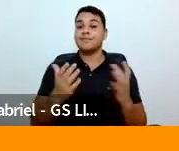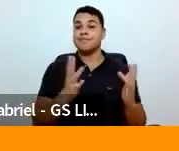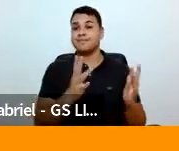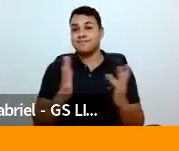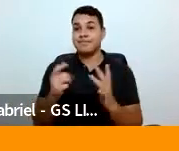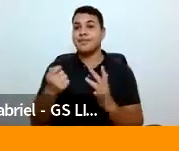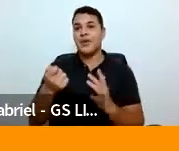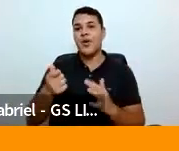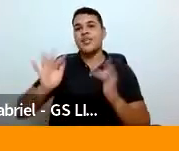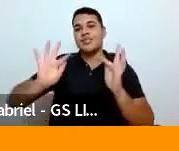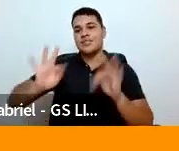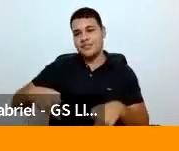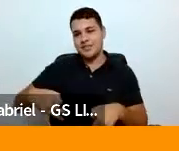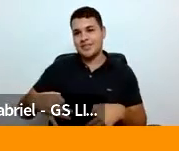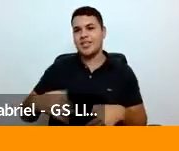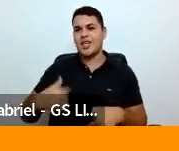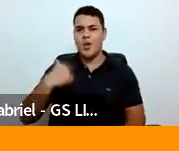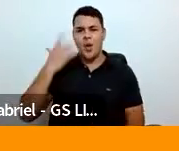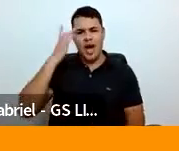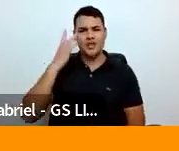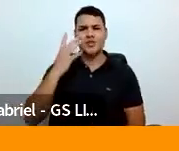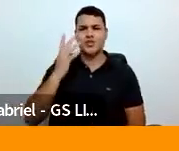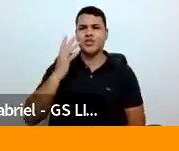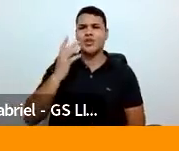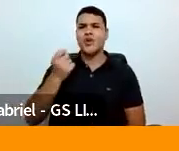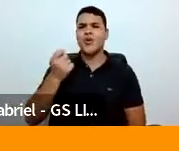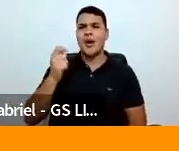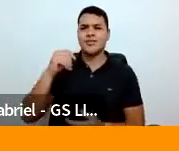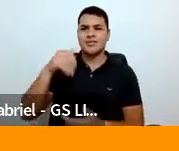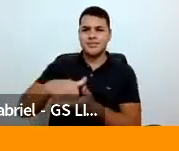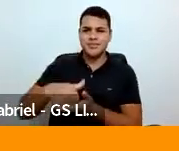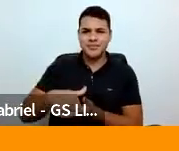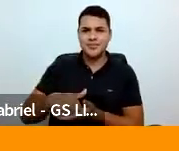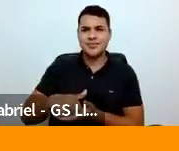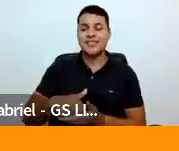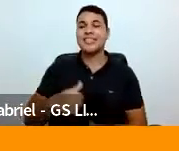da minha fala, que eu imagino que já esteja mesmo no tempo, né, Vanessa?